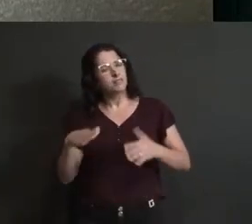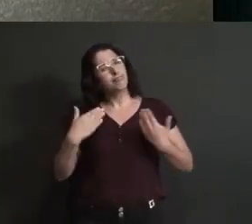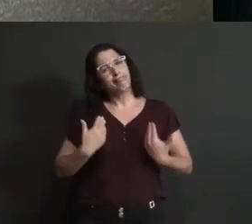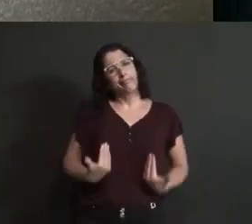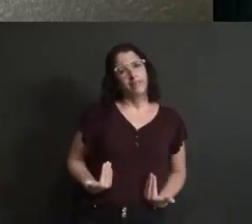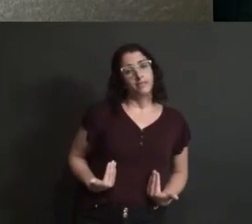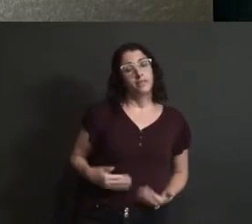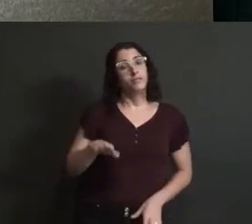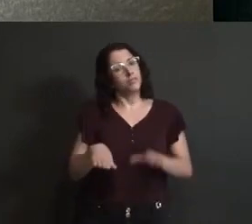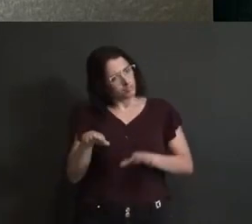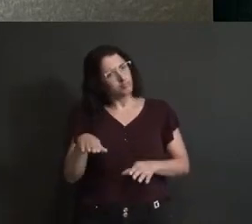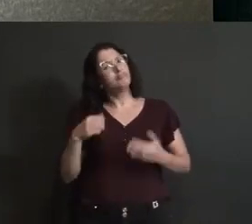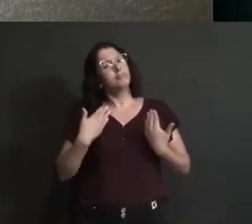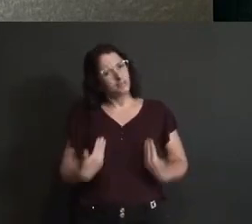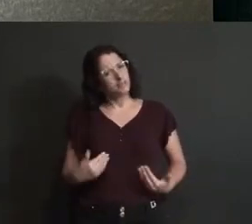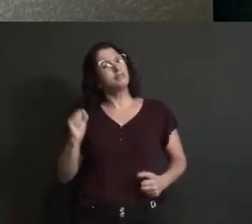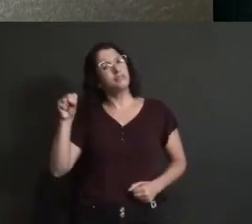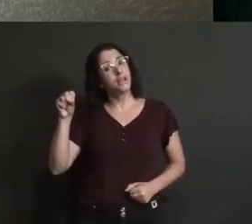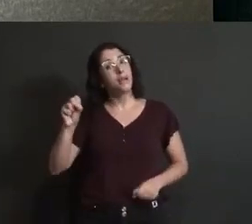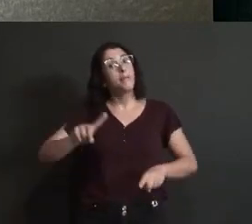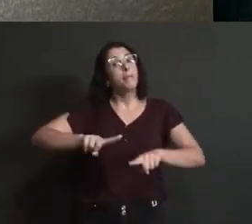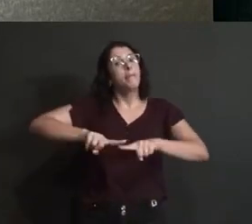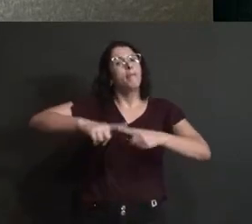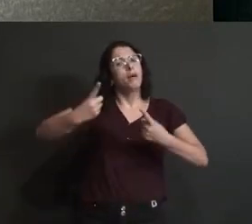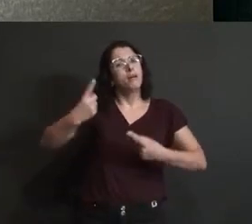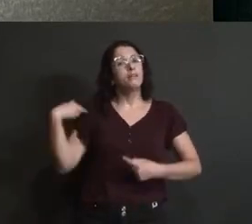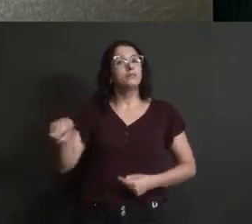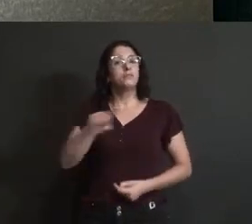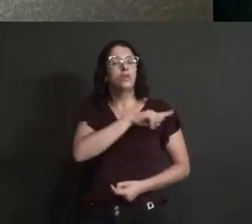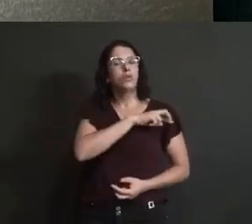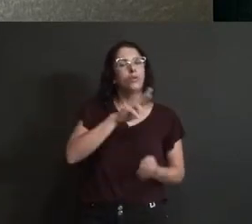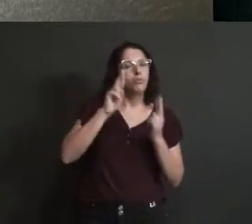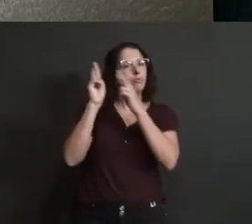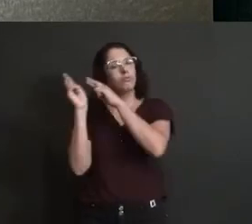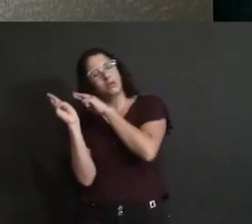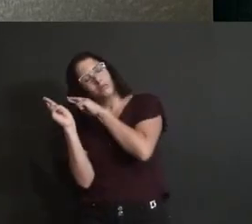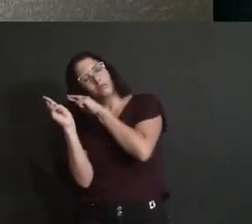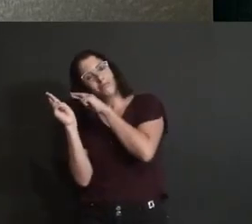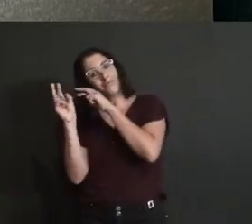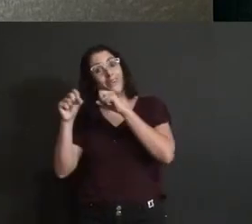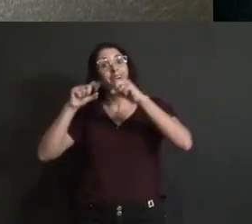Às vezes cansa. Mas o cansaço a gente cura com 6 horas de sono.